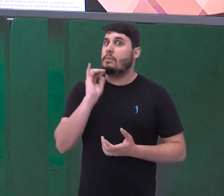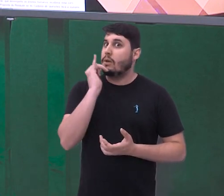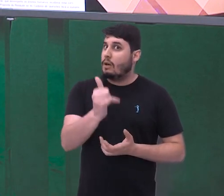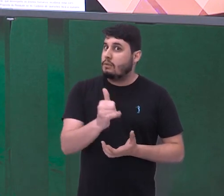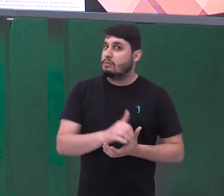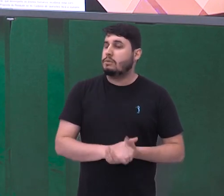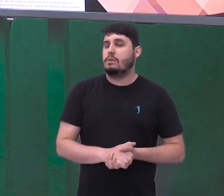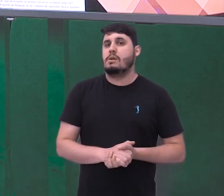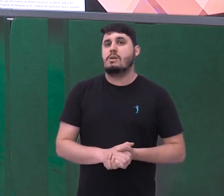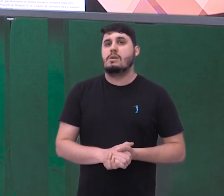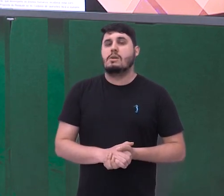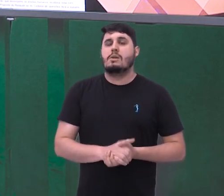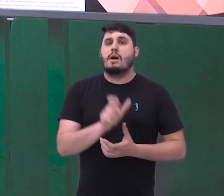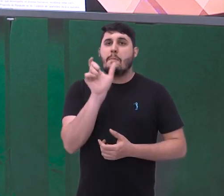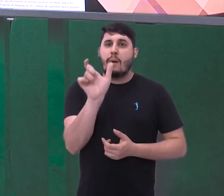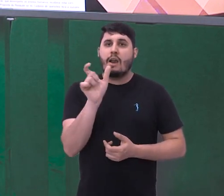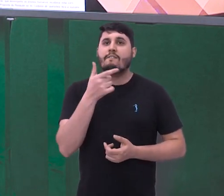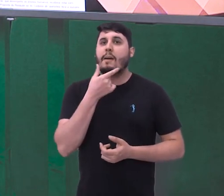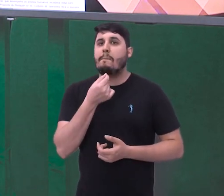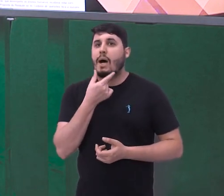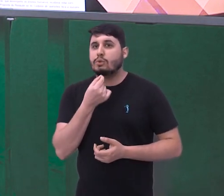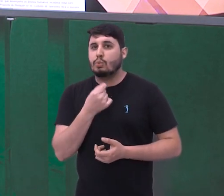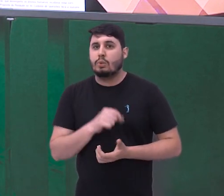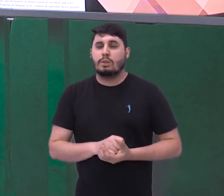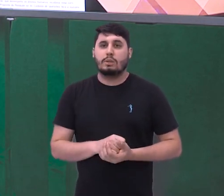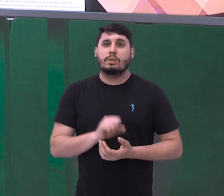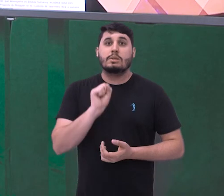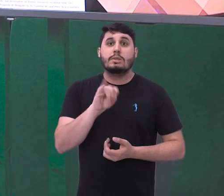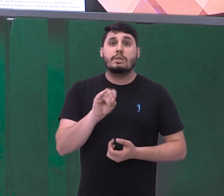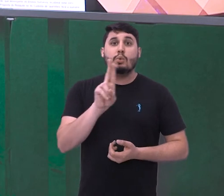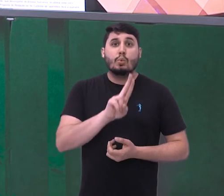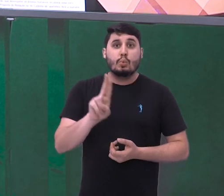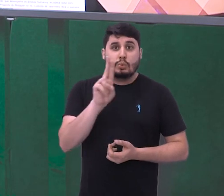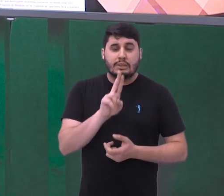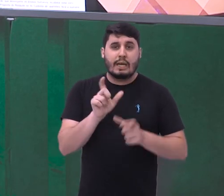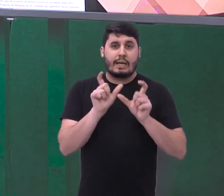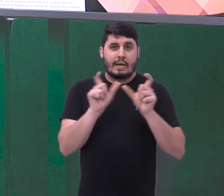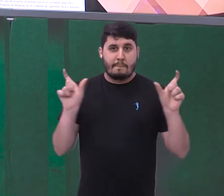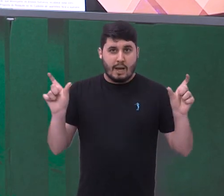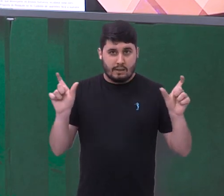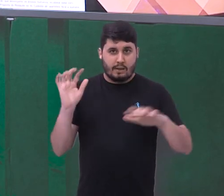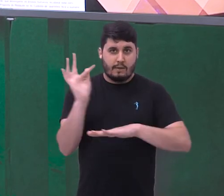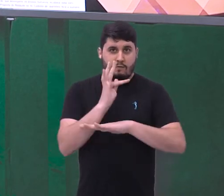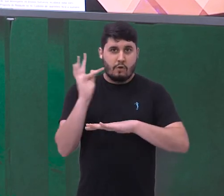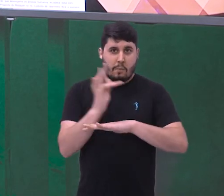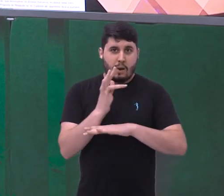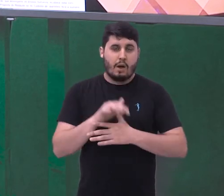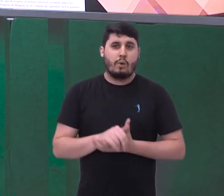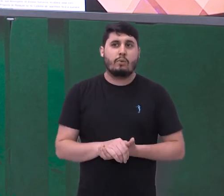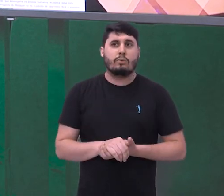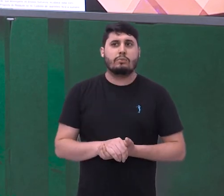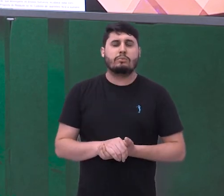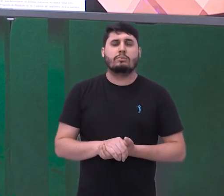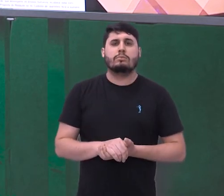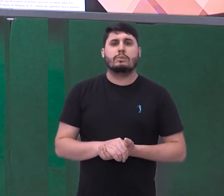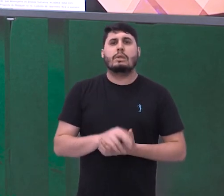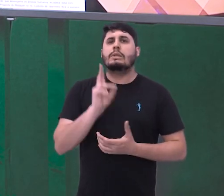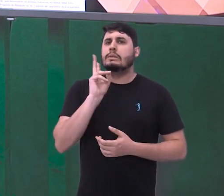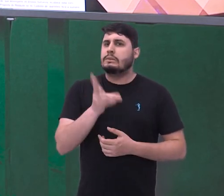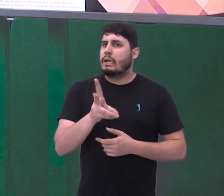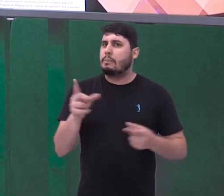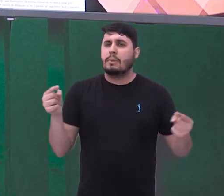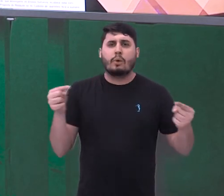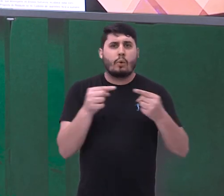Lembrando, o masculino, quando a gente usa a gramática formal, ele se refere ao feminino e